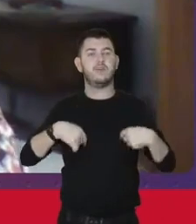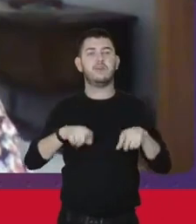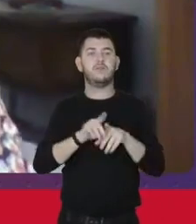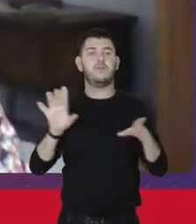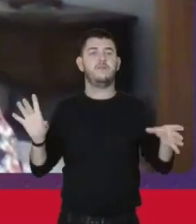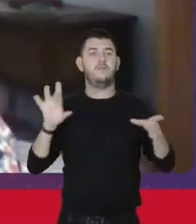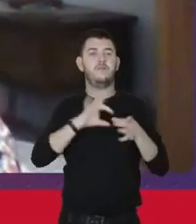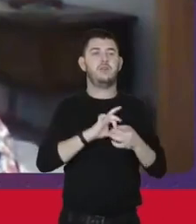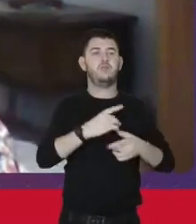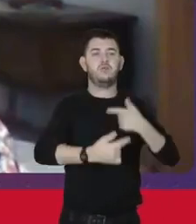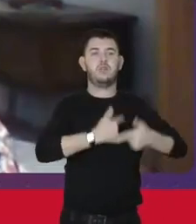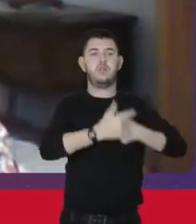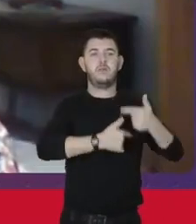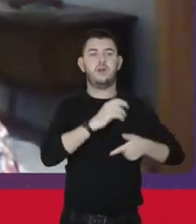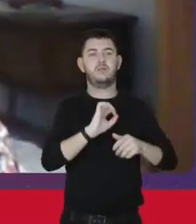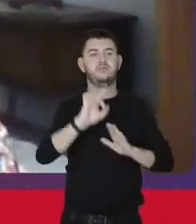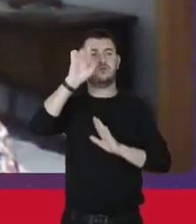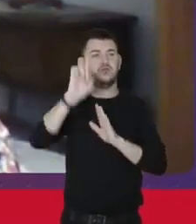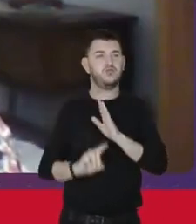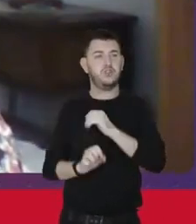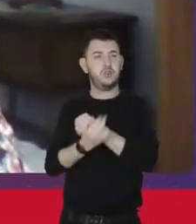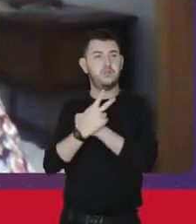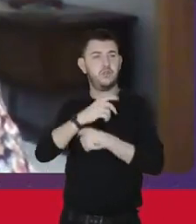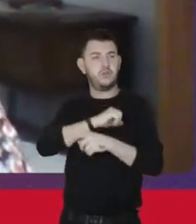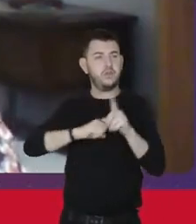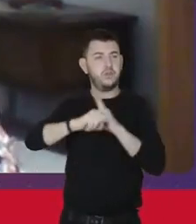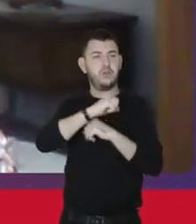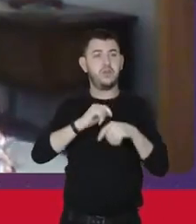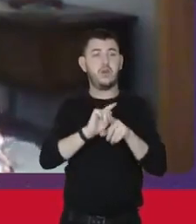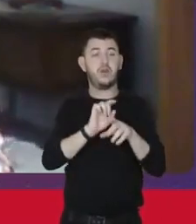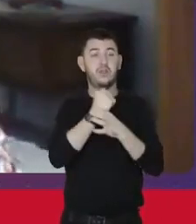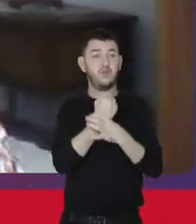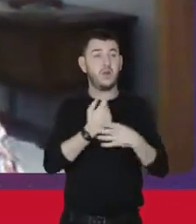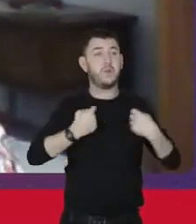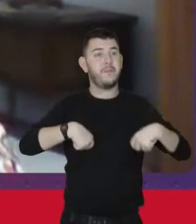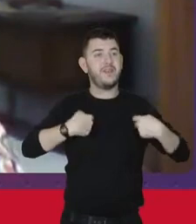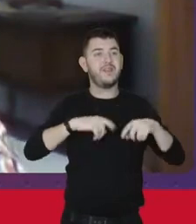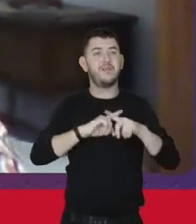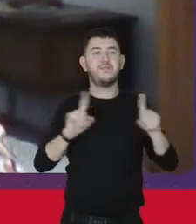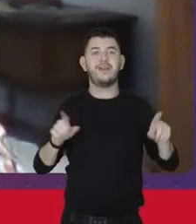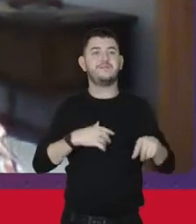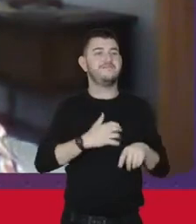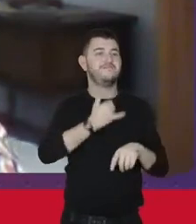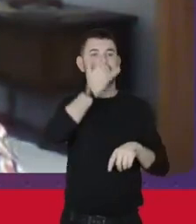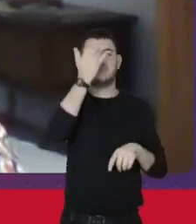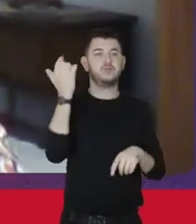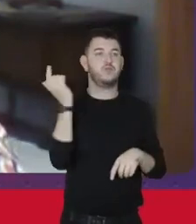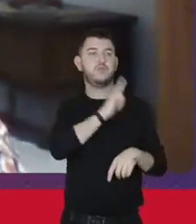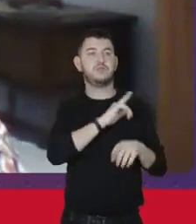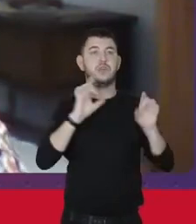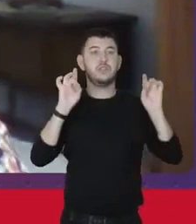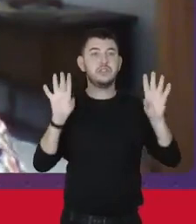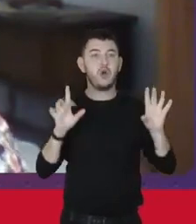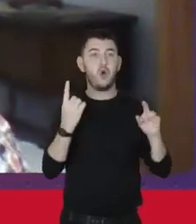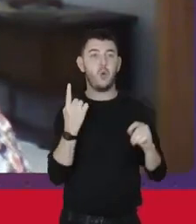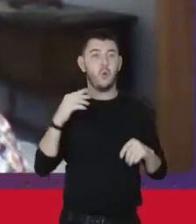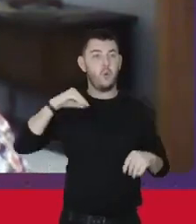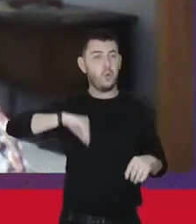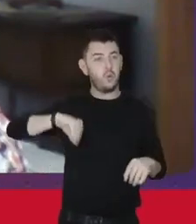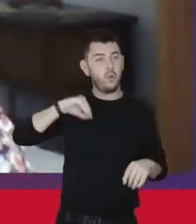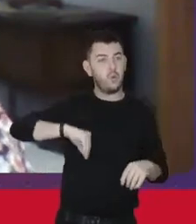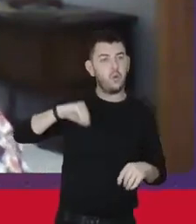vínculos trabalhistas, direito à proteção social, e se recebe apenas um salário, quando